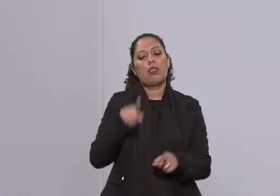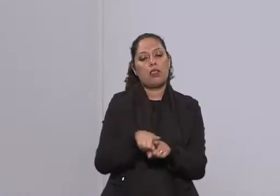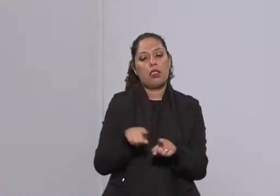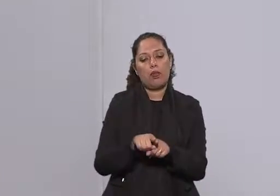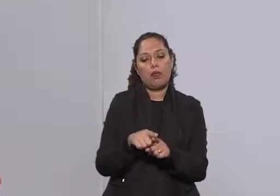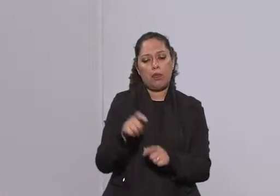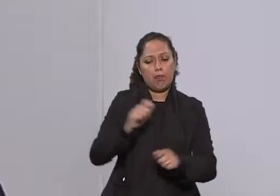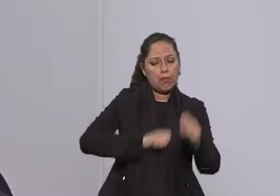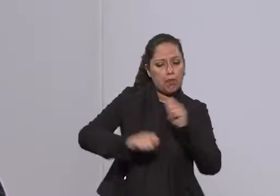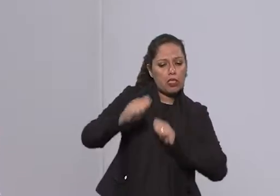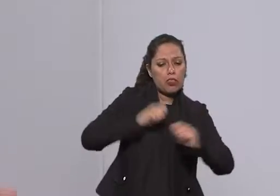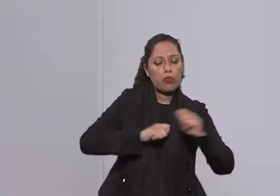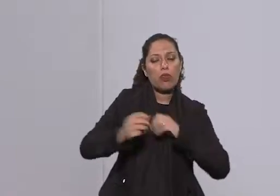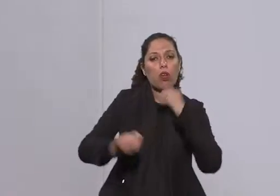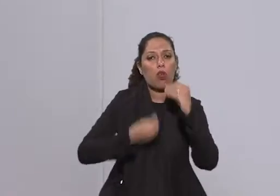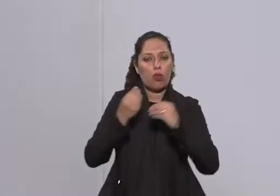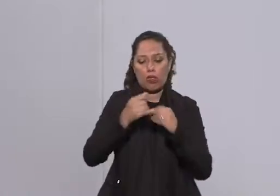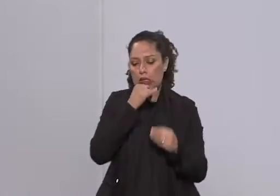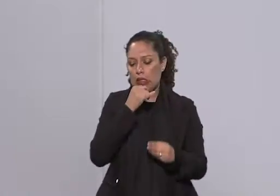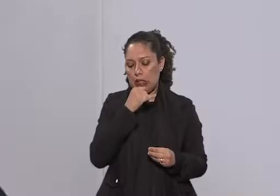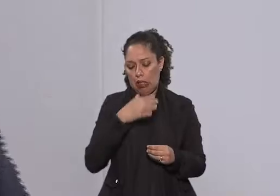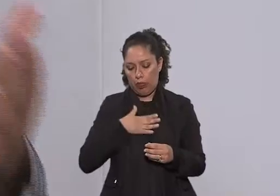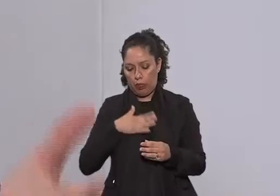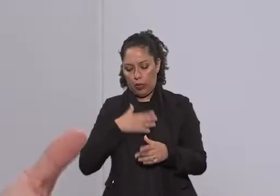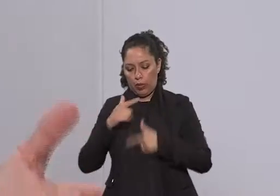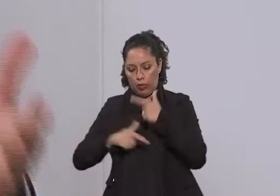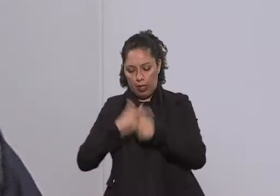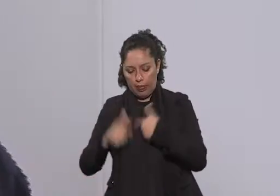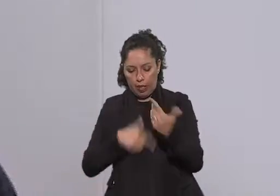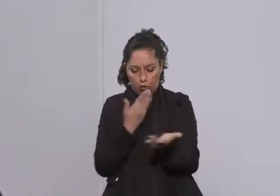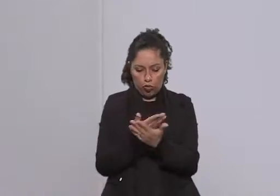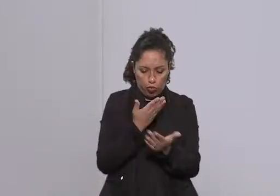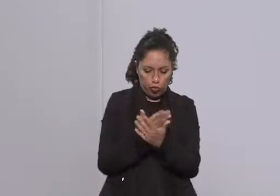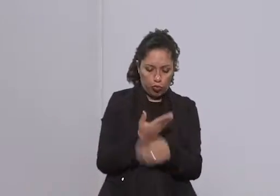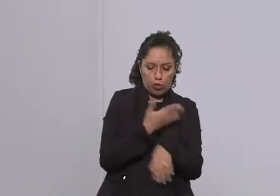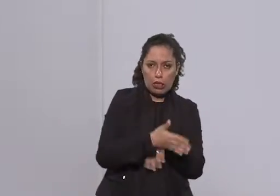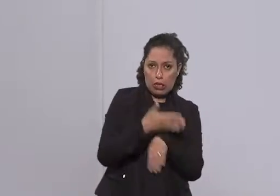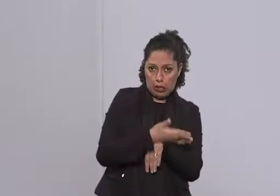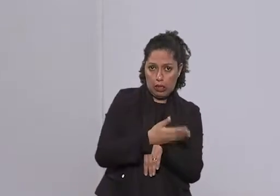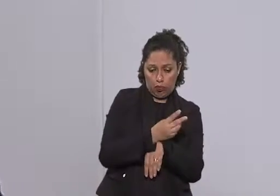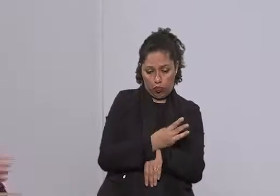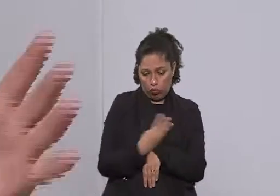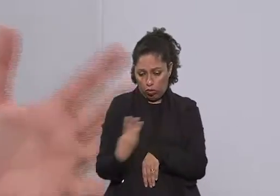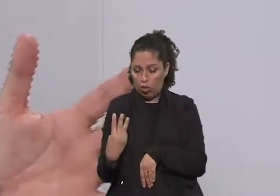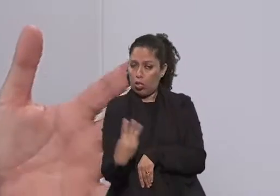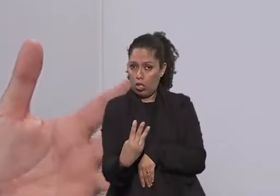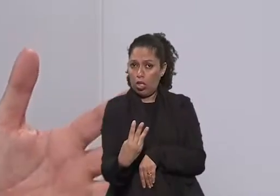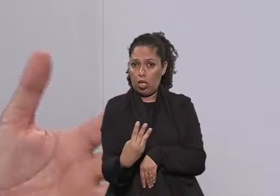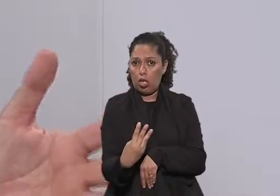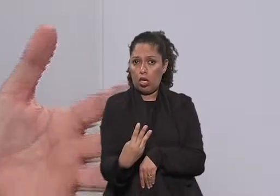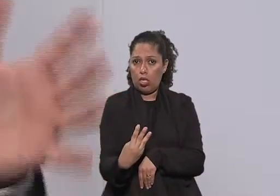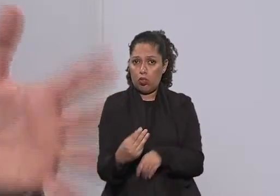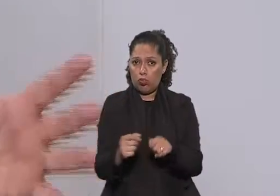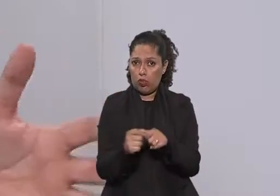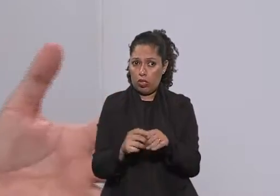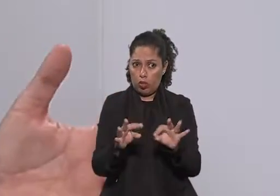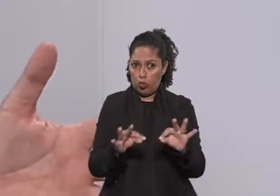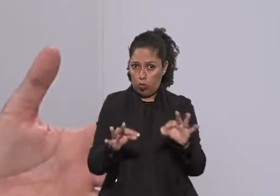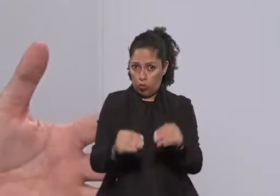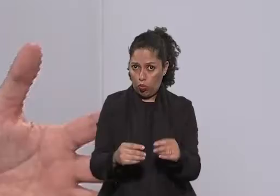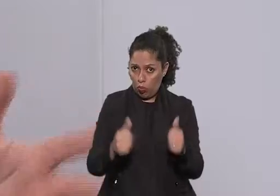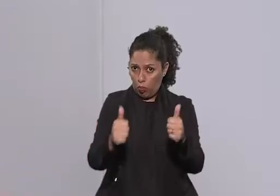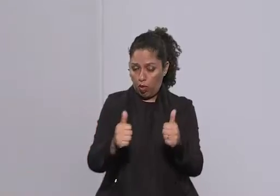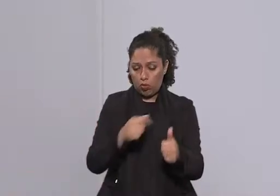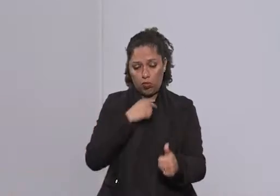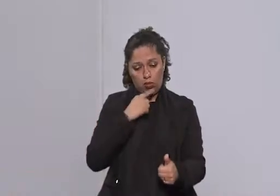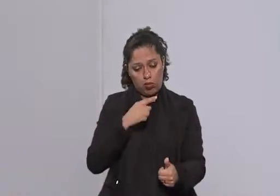que é um quadro importante exemplo é se você precisa trabalhar estudar e treinar você tem três coisas que você finalmente vai conseguir